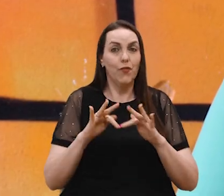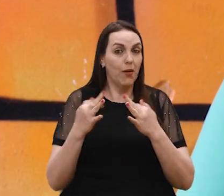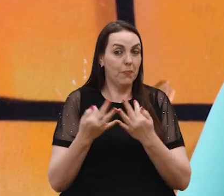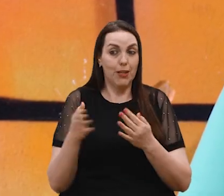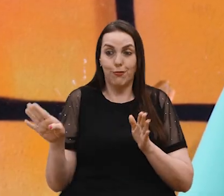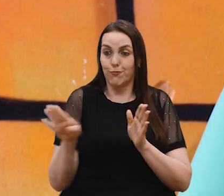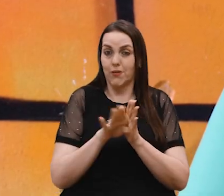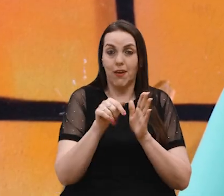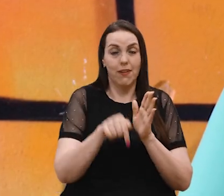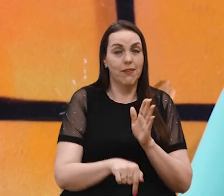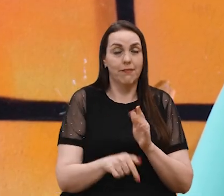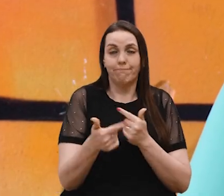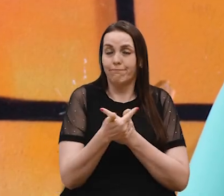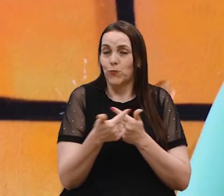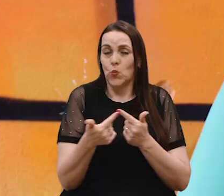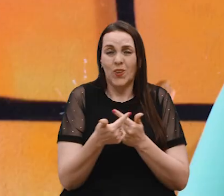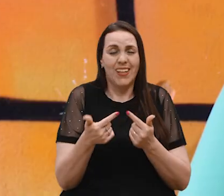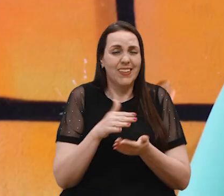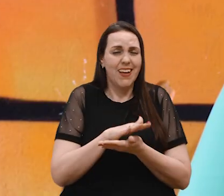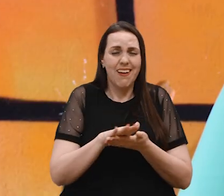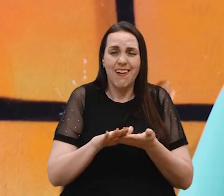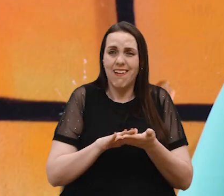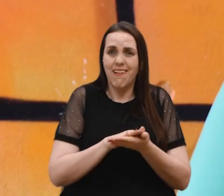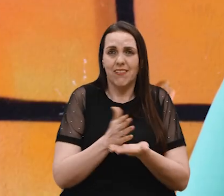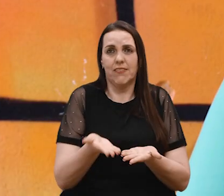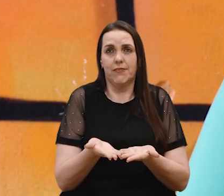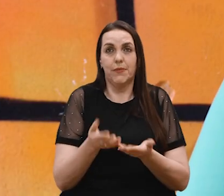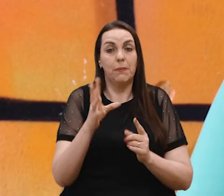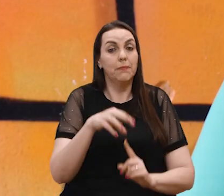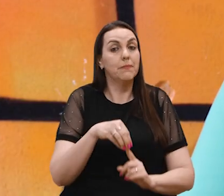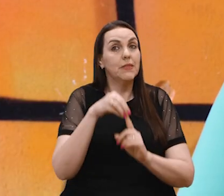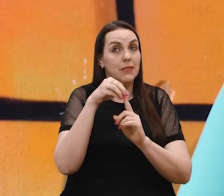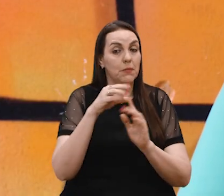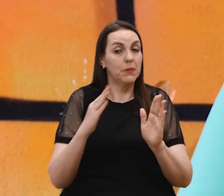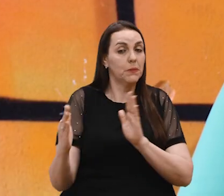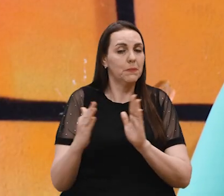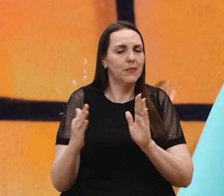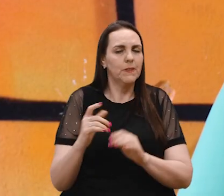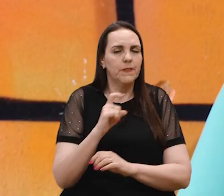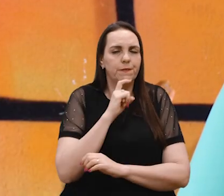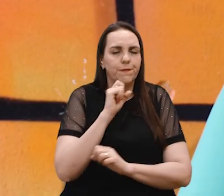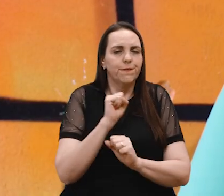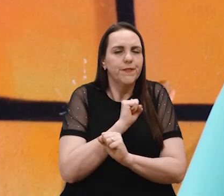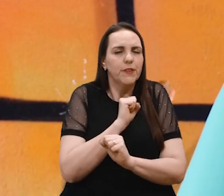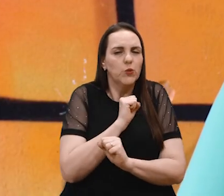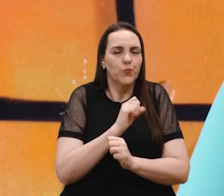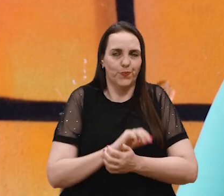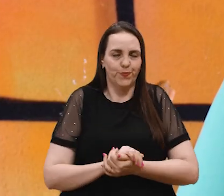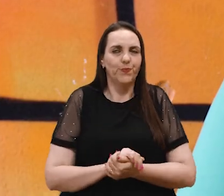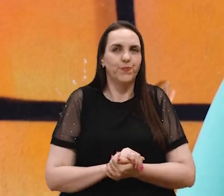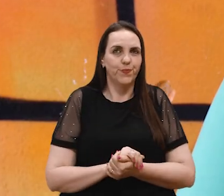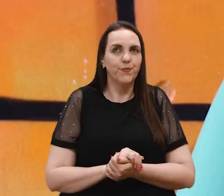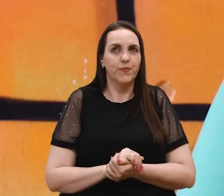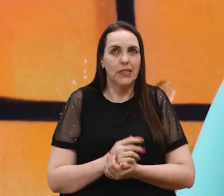chegam muitas vezes sem nada, né? Principalmente no período de frio,